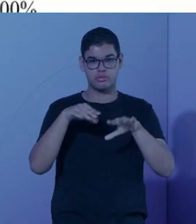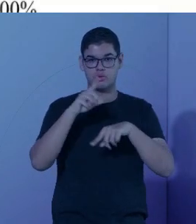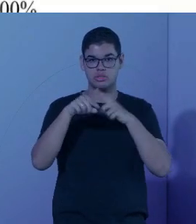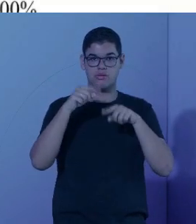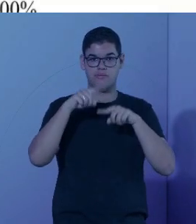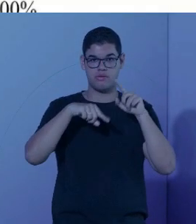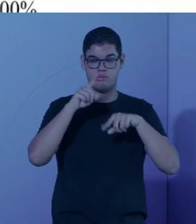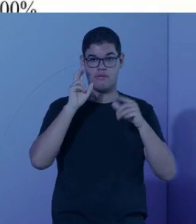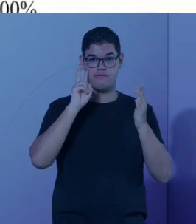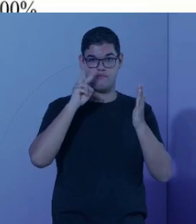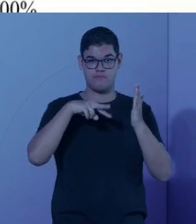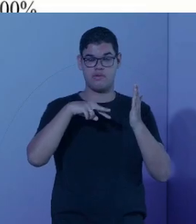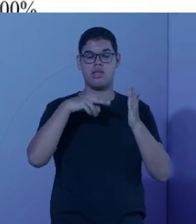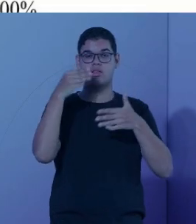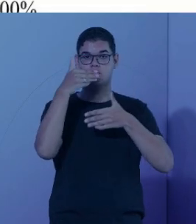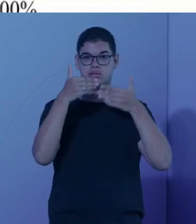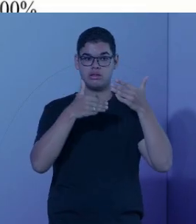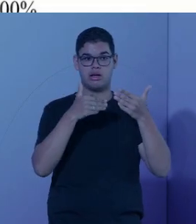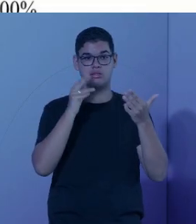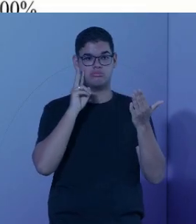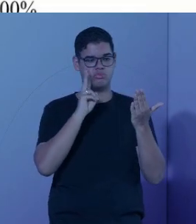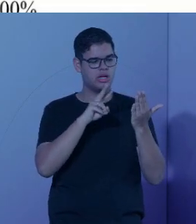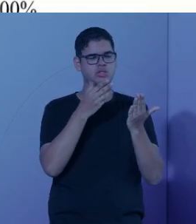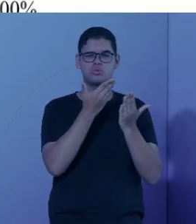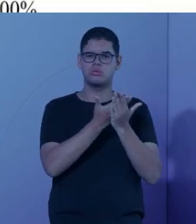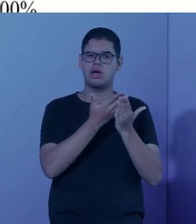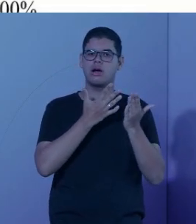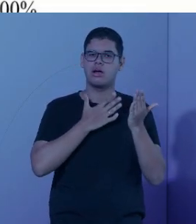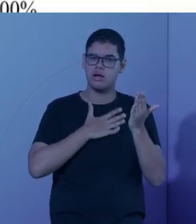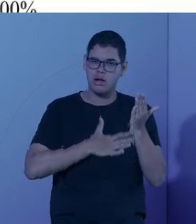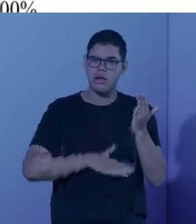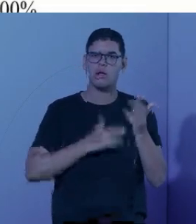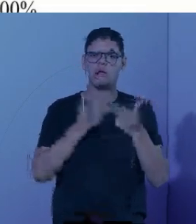material, as porcentagens dentro de cada um